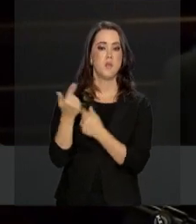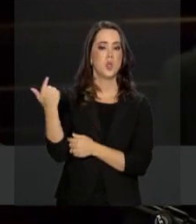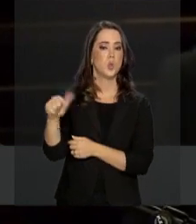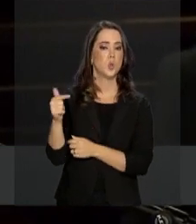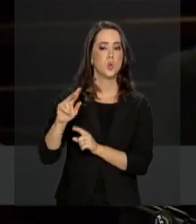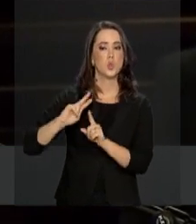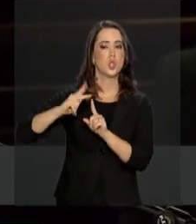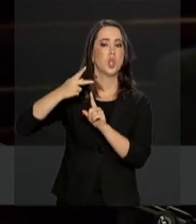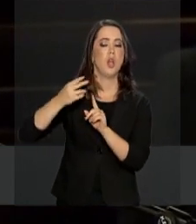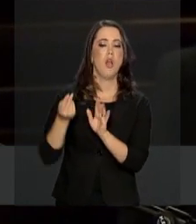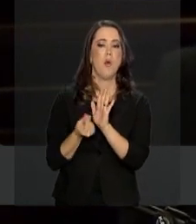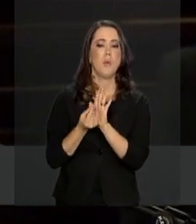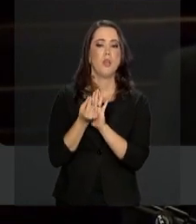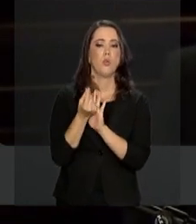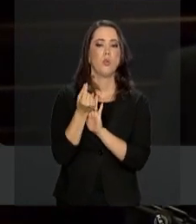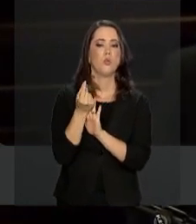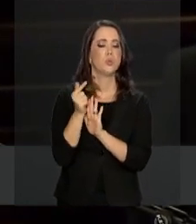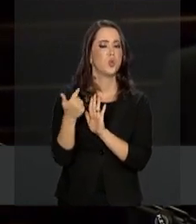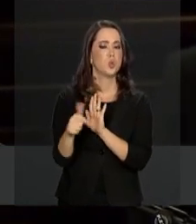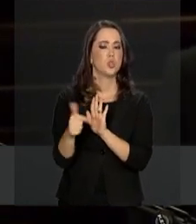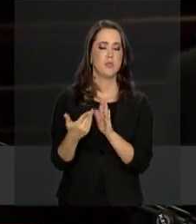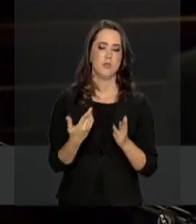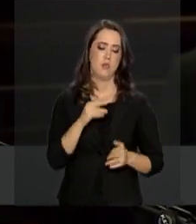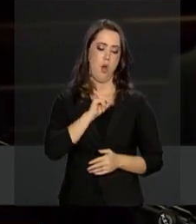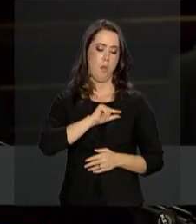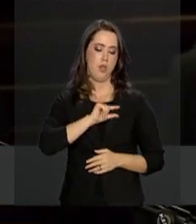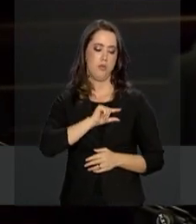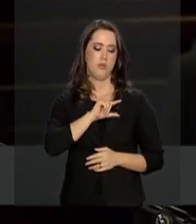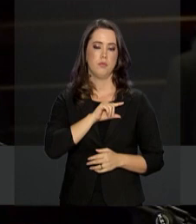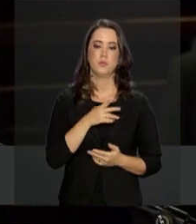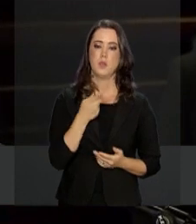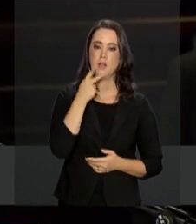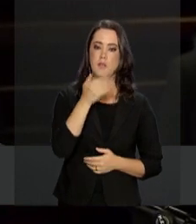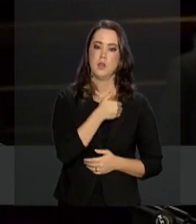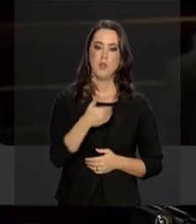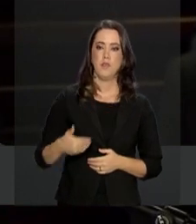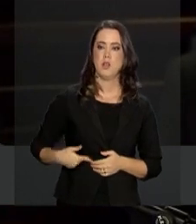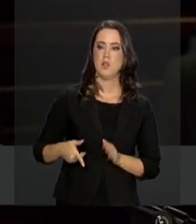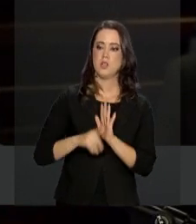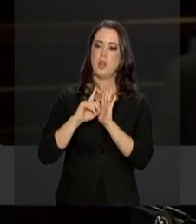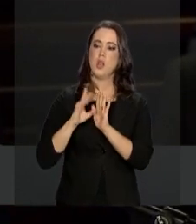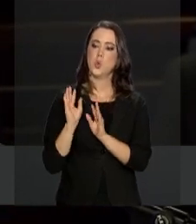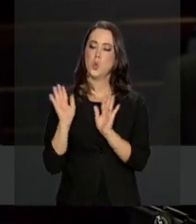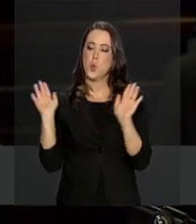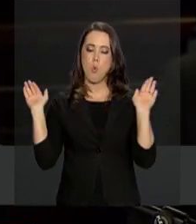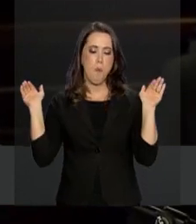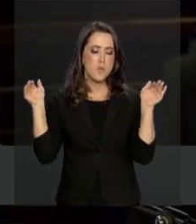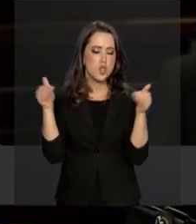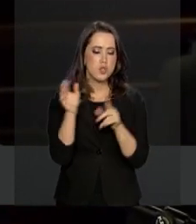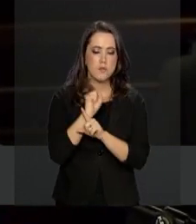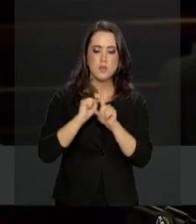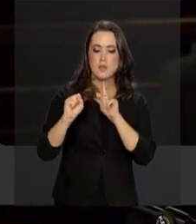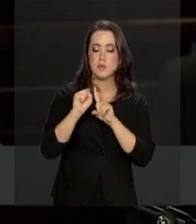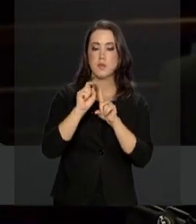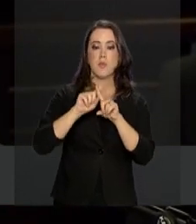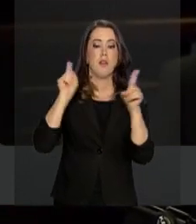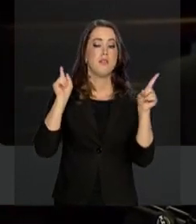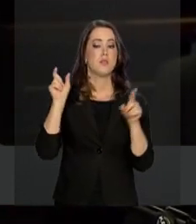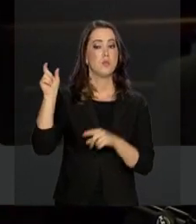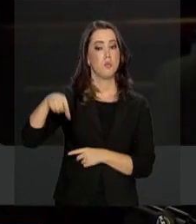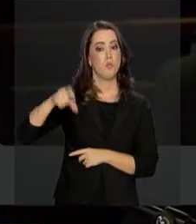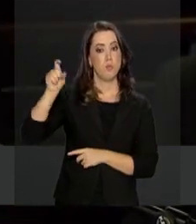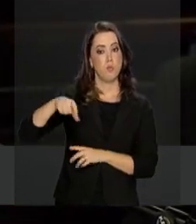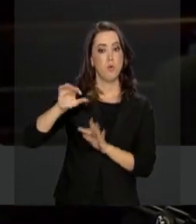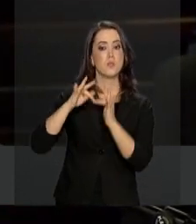assinava interessante fala se muito do governo passado como se fosse um governo os governos passados voltados para o social mas que recuperou o